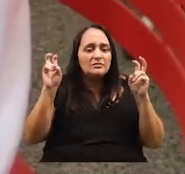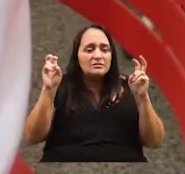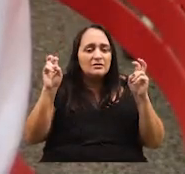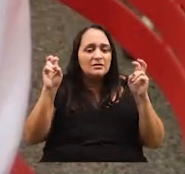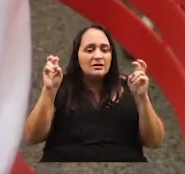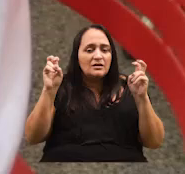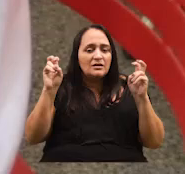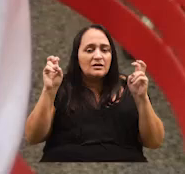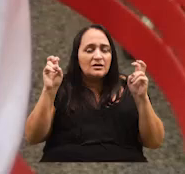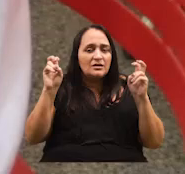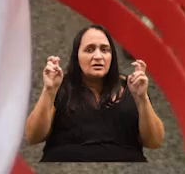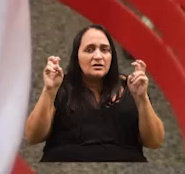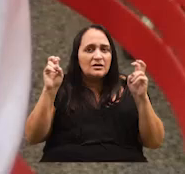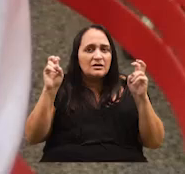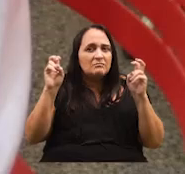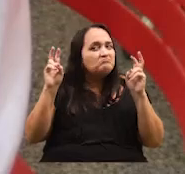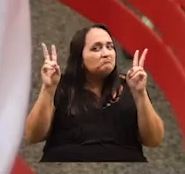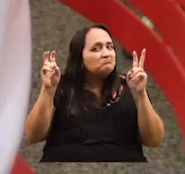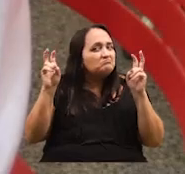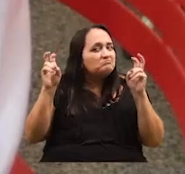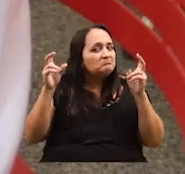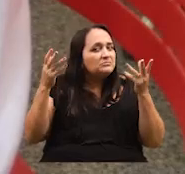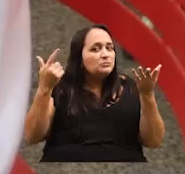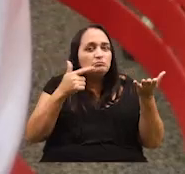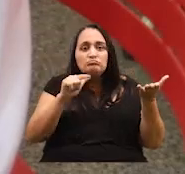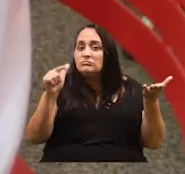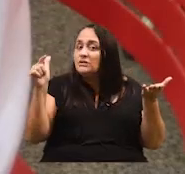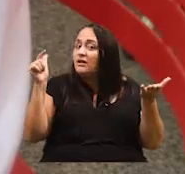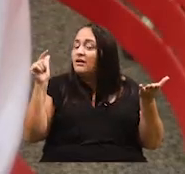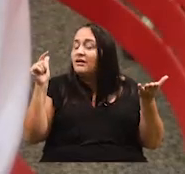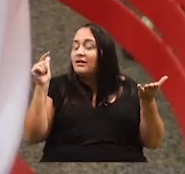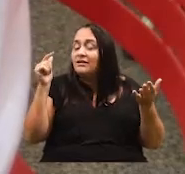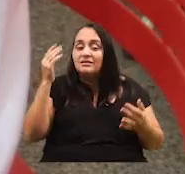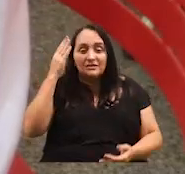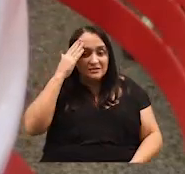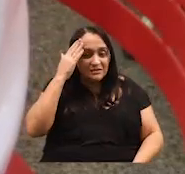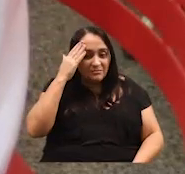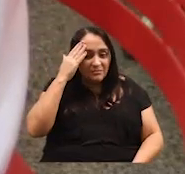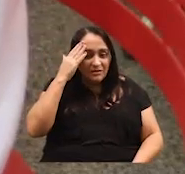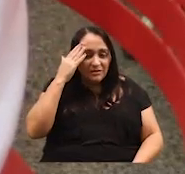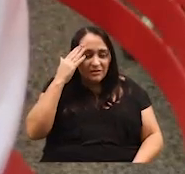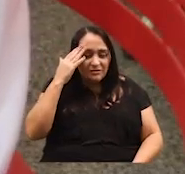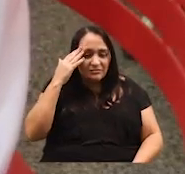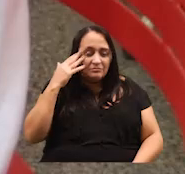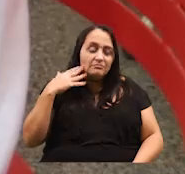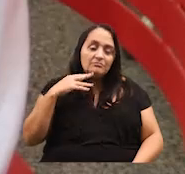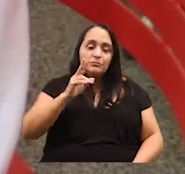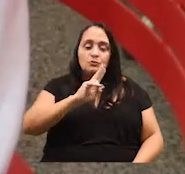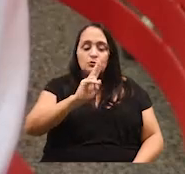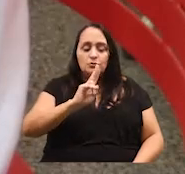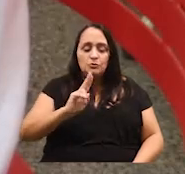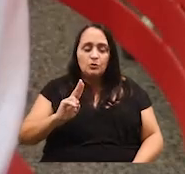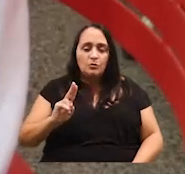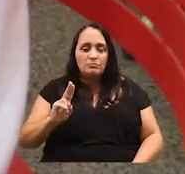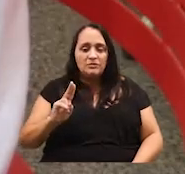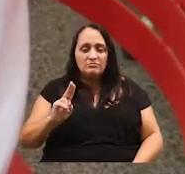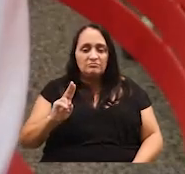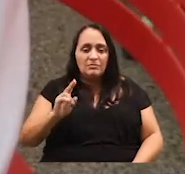Ia saber de que era essa receita? Ia saber, Fernando? Essa receita que vocês anotaram, ia saber de que